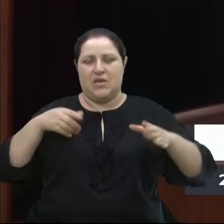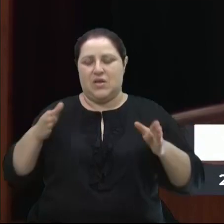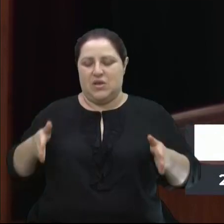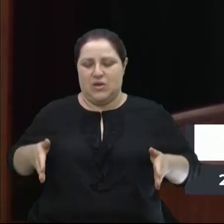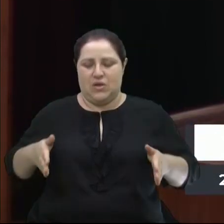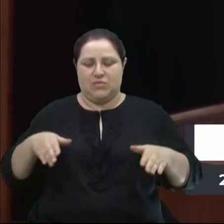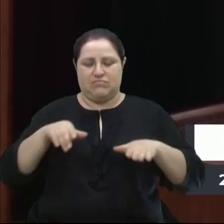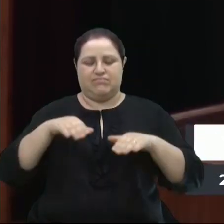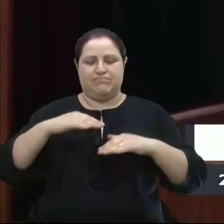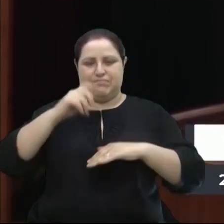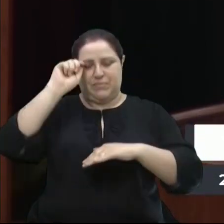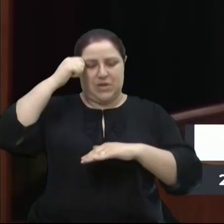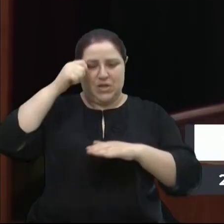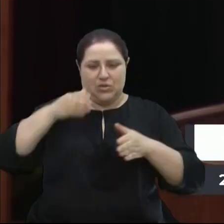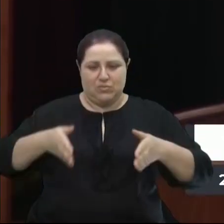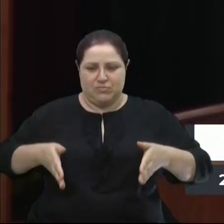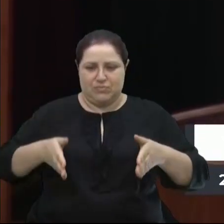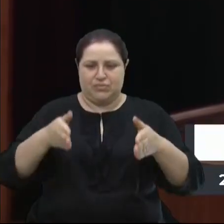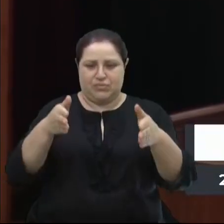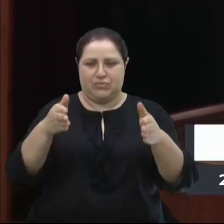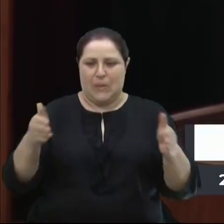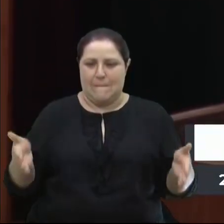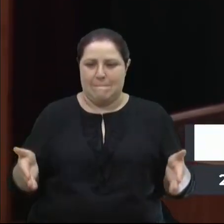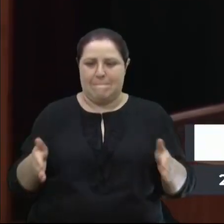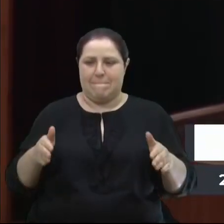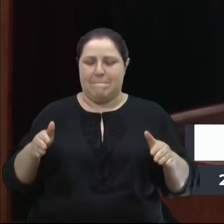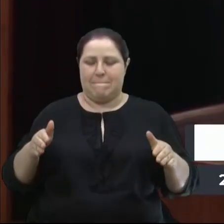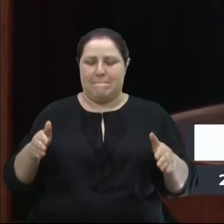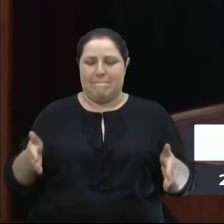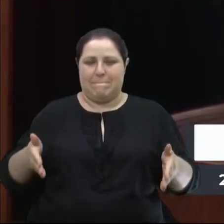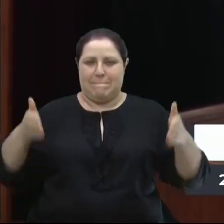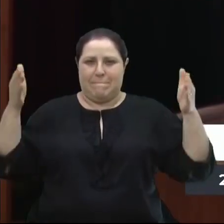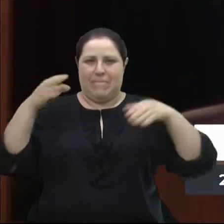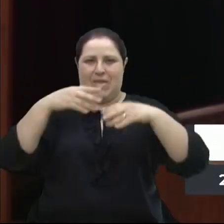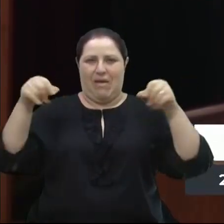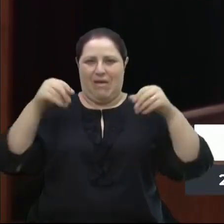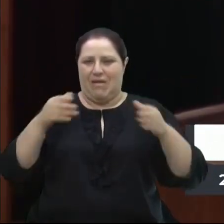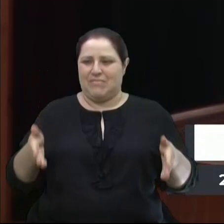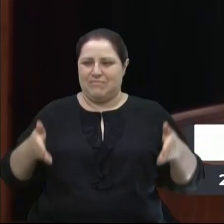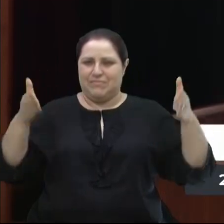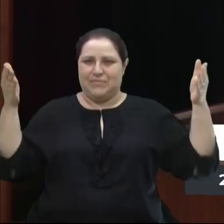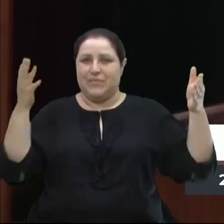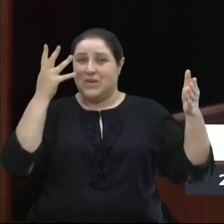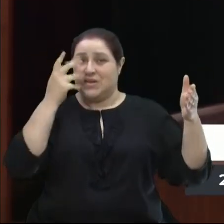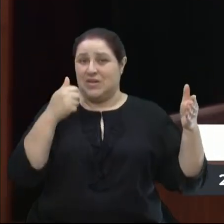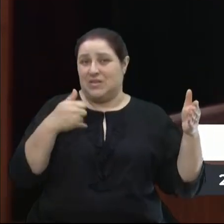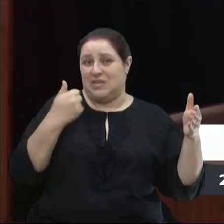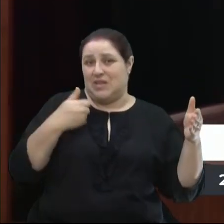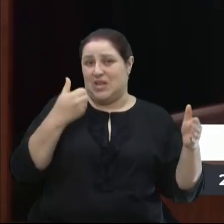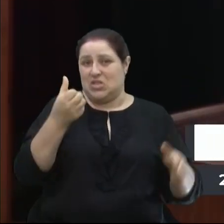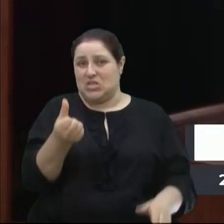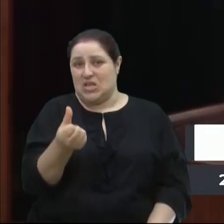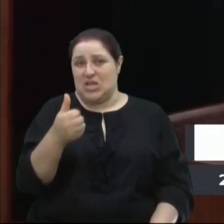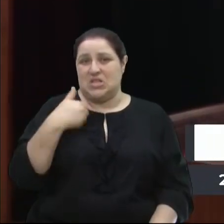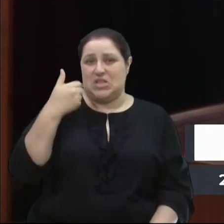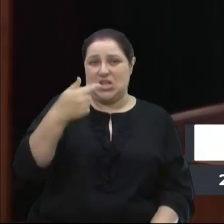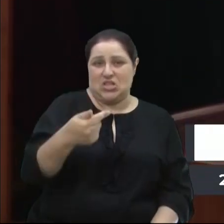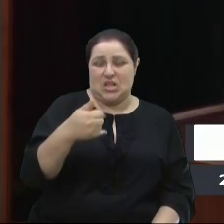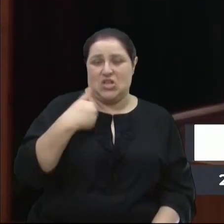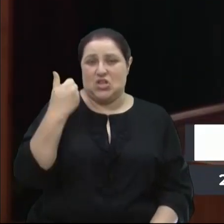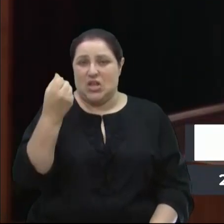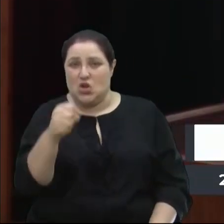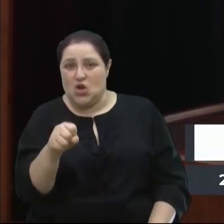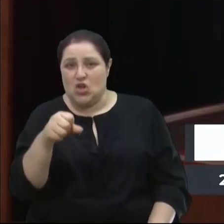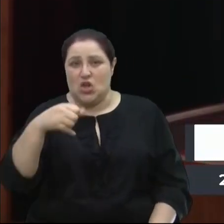E as crianças de 6, 7, 8, 9 anos têm que andar no meio da estrada para ir